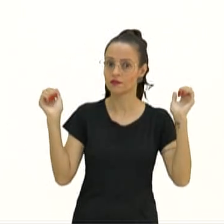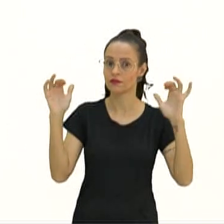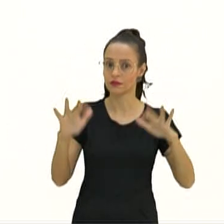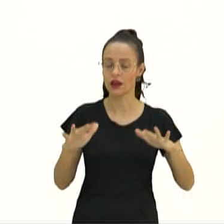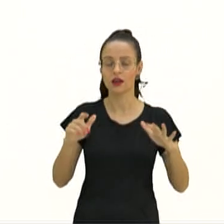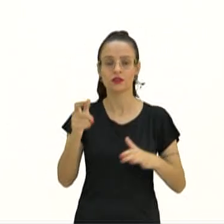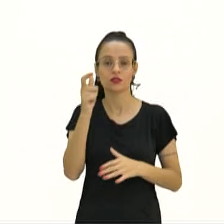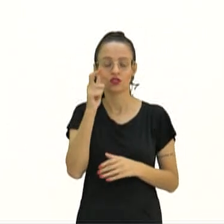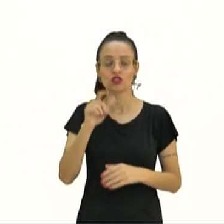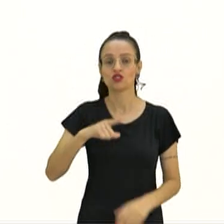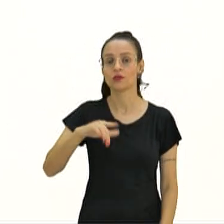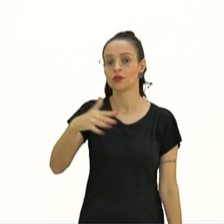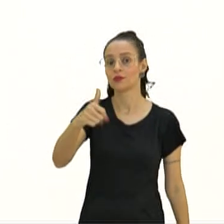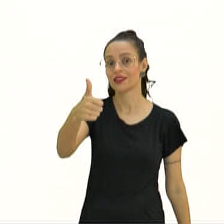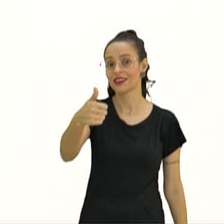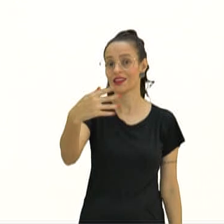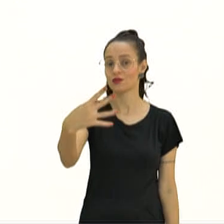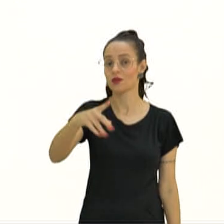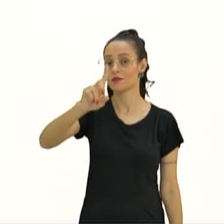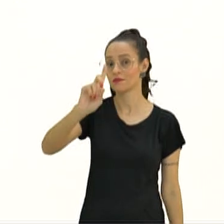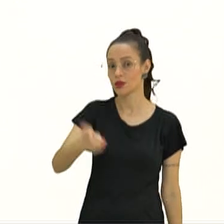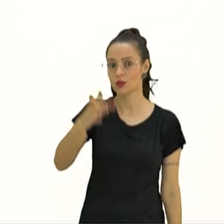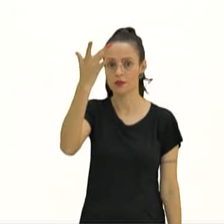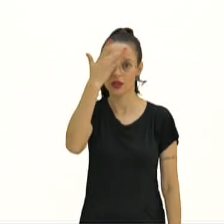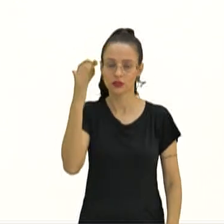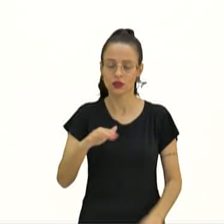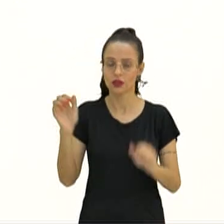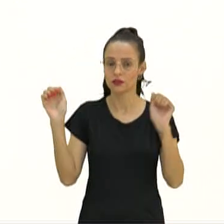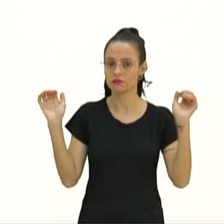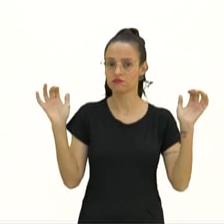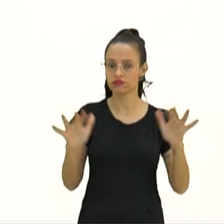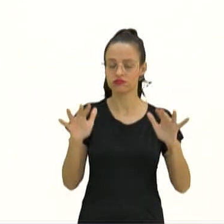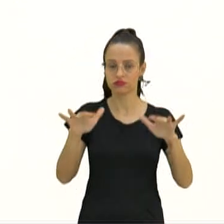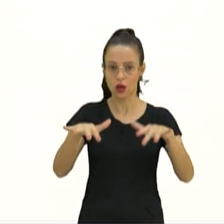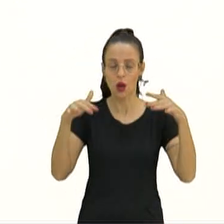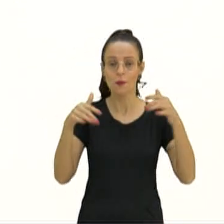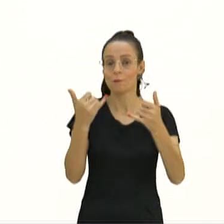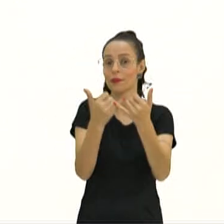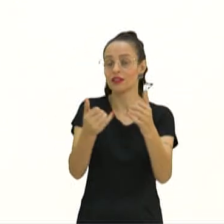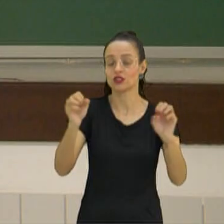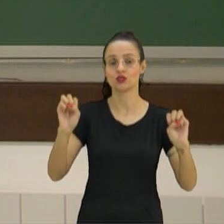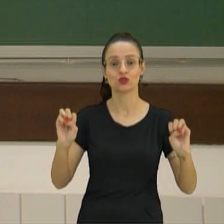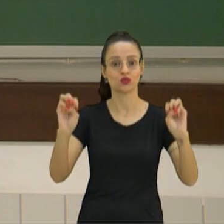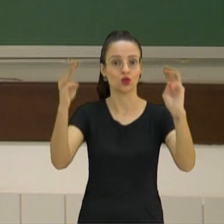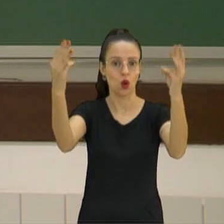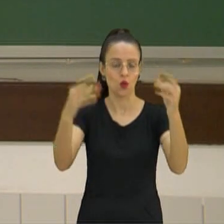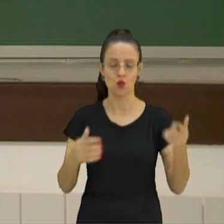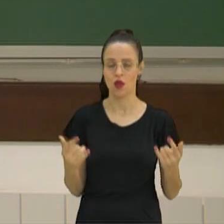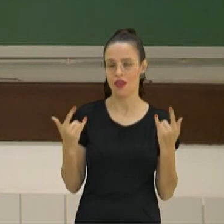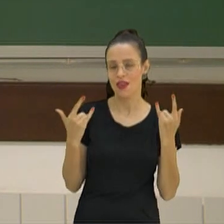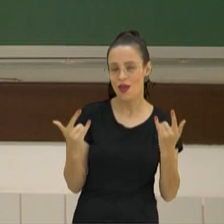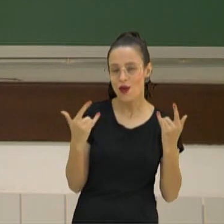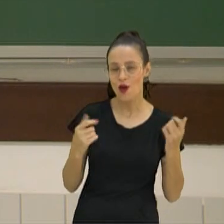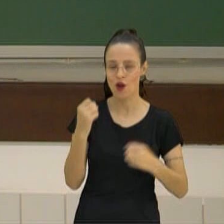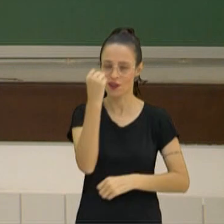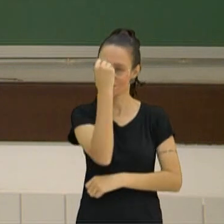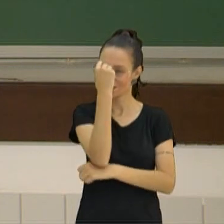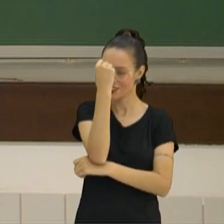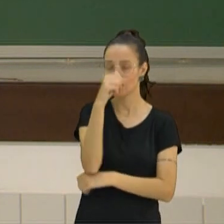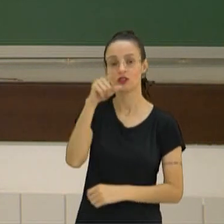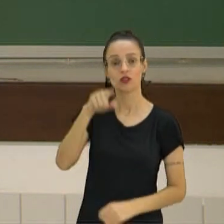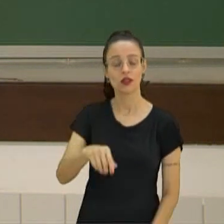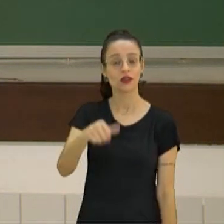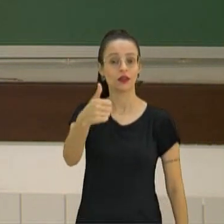de 14 mil espectadores. Então, parecia até um show de rock, de sertanejo, 14